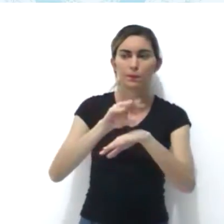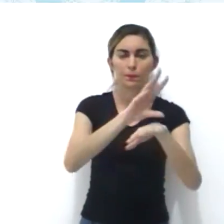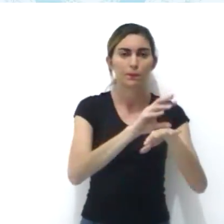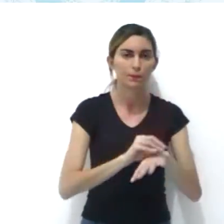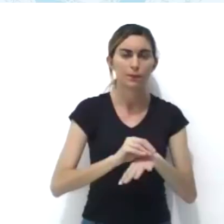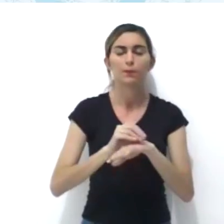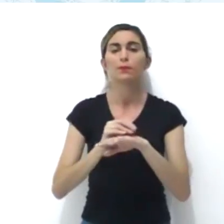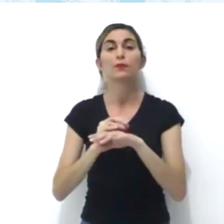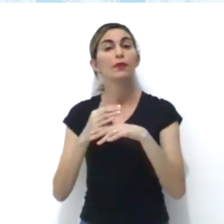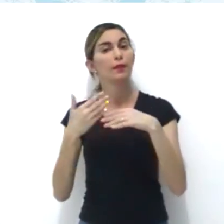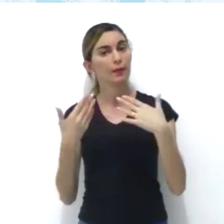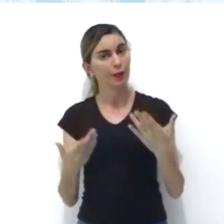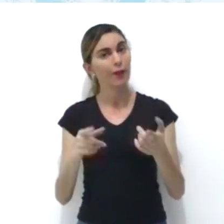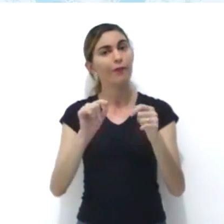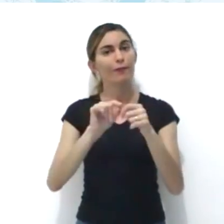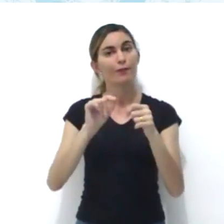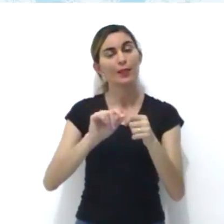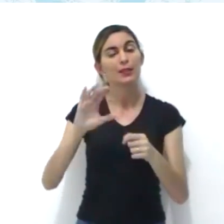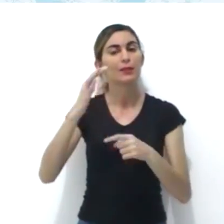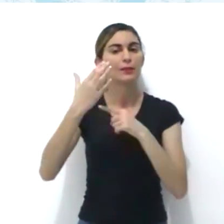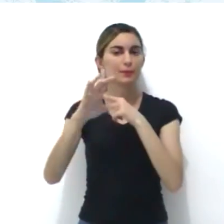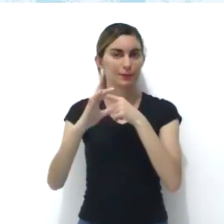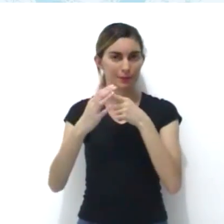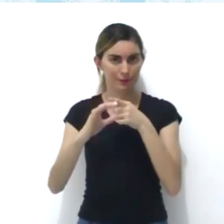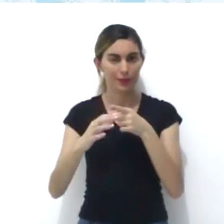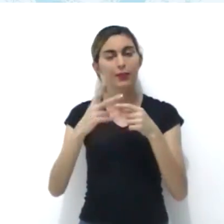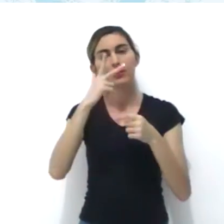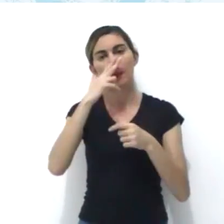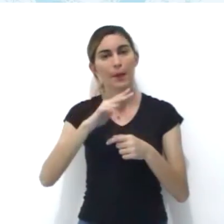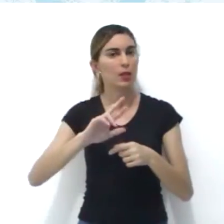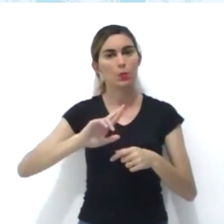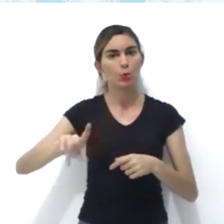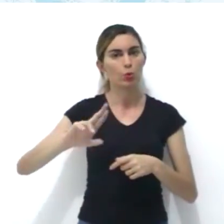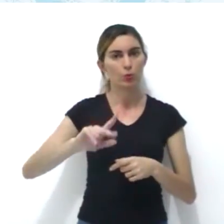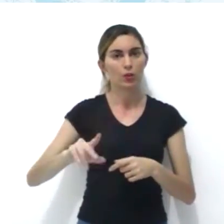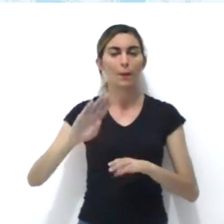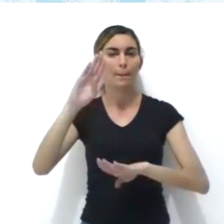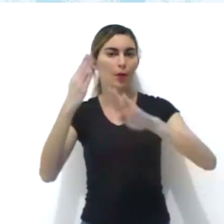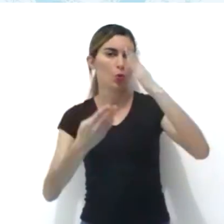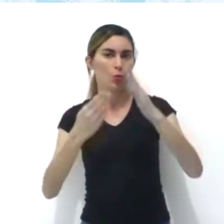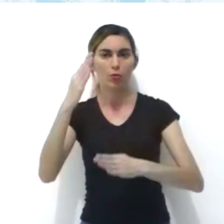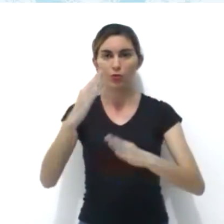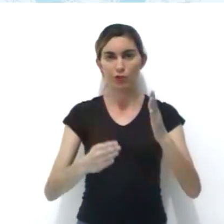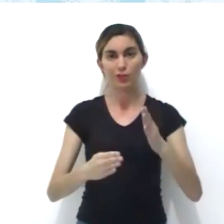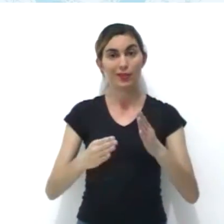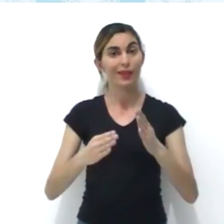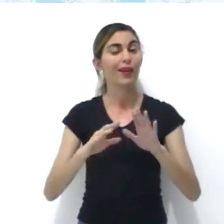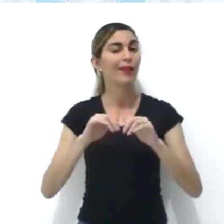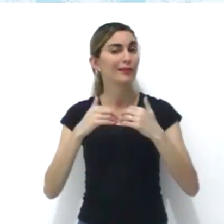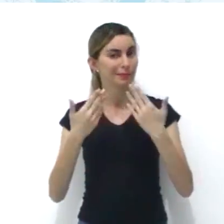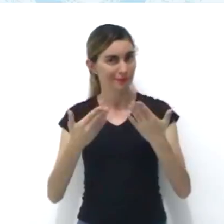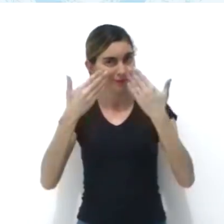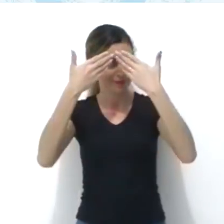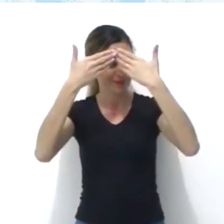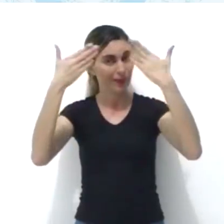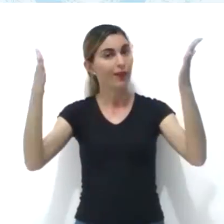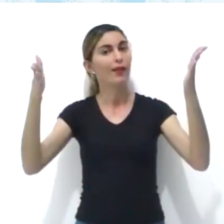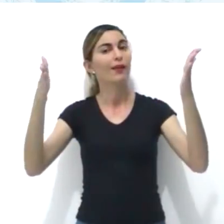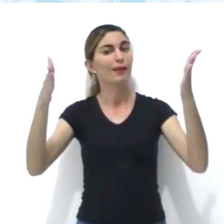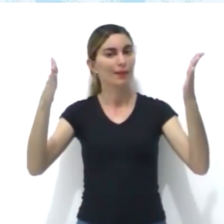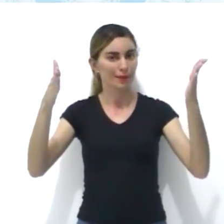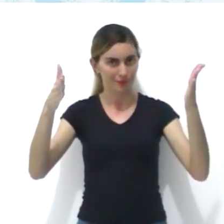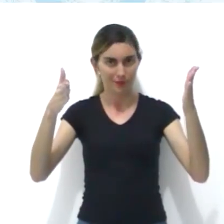começar a coletar seus dados. Isso é o fazer ciência, mesmo não sendo ciências biológicas. Então, abram